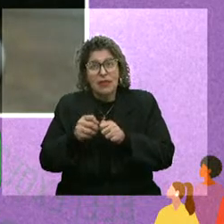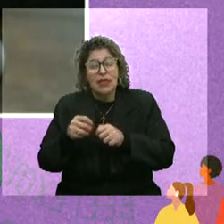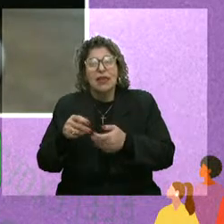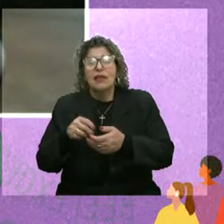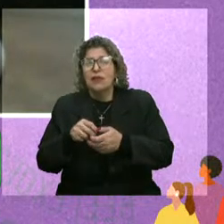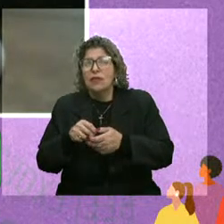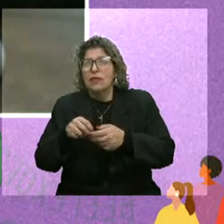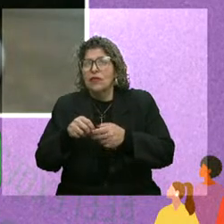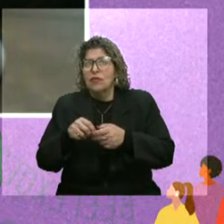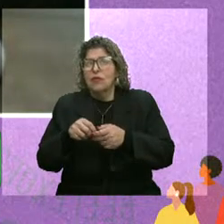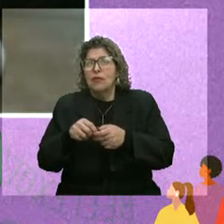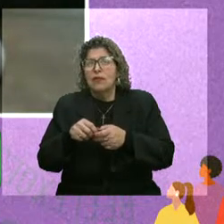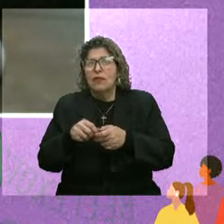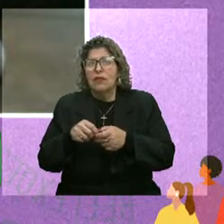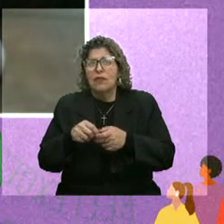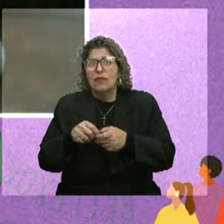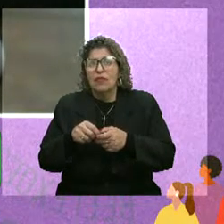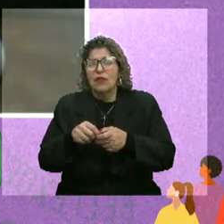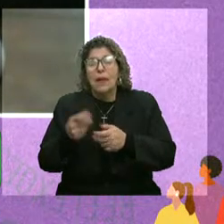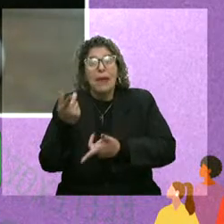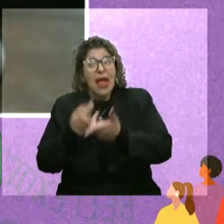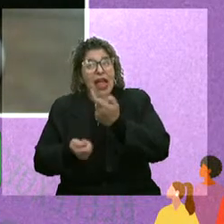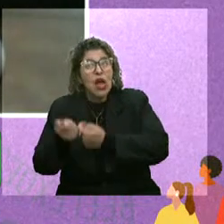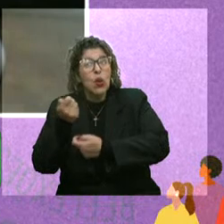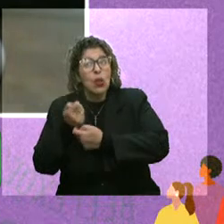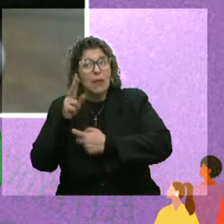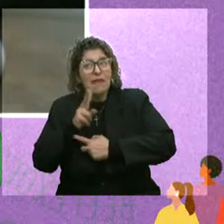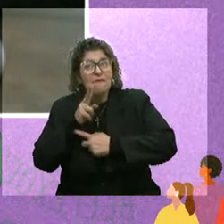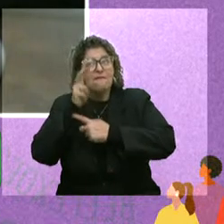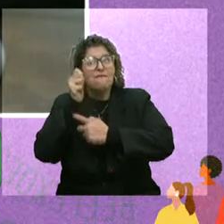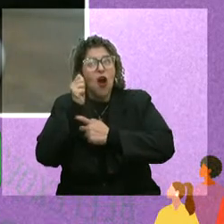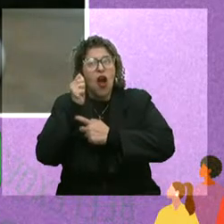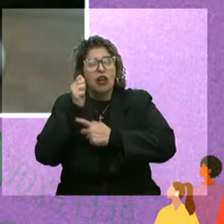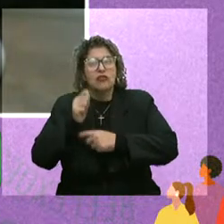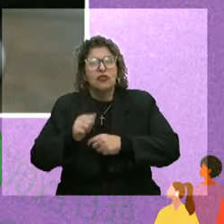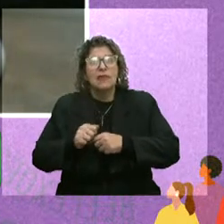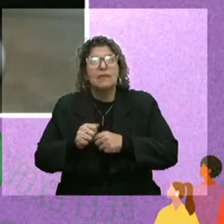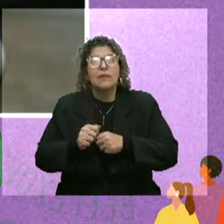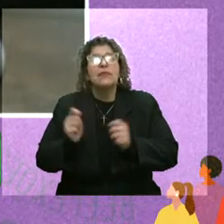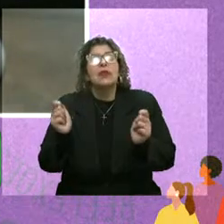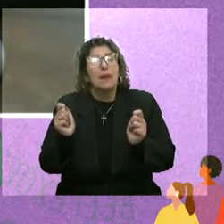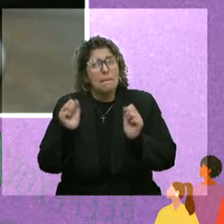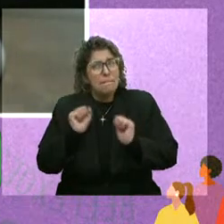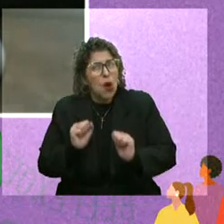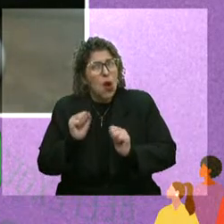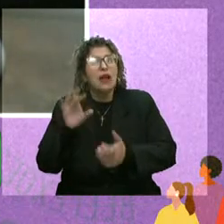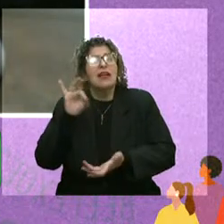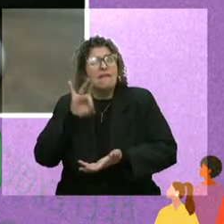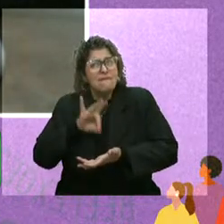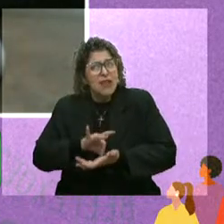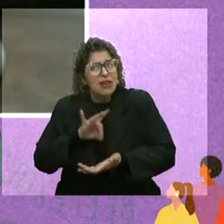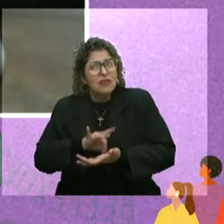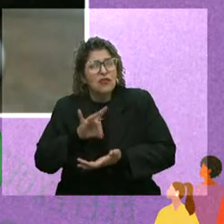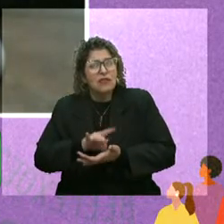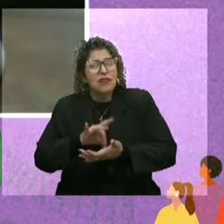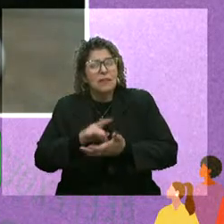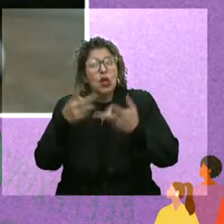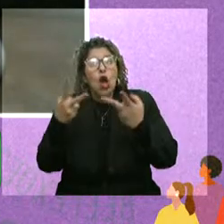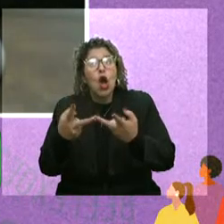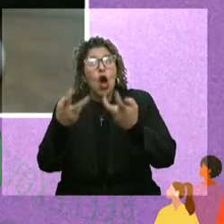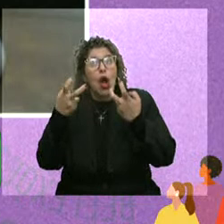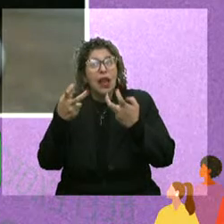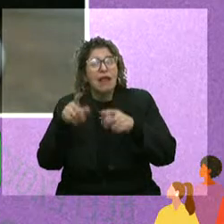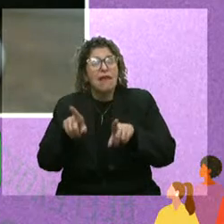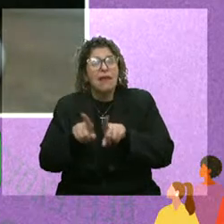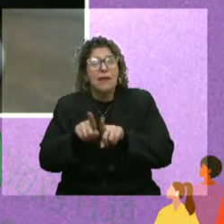bom, nós temos uma economia forte, pujante, e a gente pode efetivamente agora olhar para isso. Nós